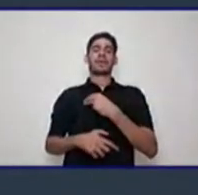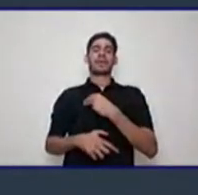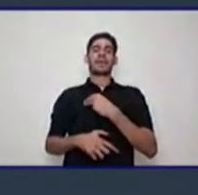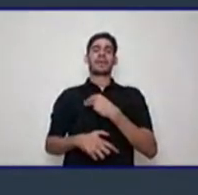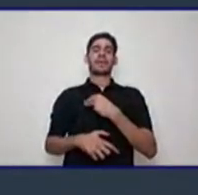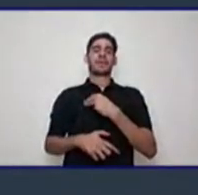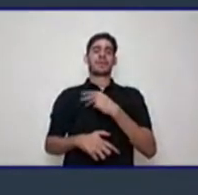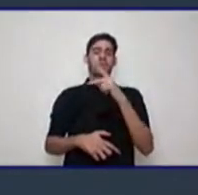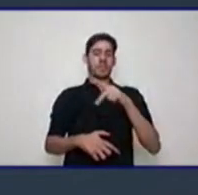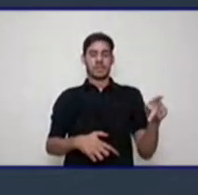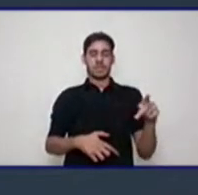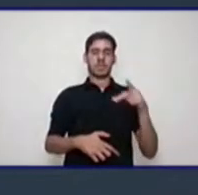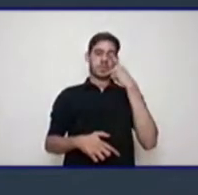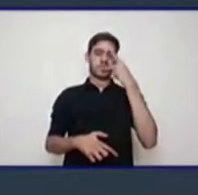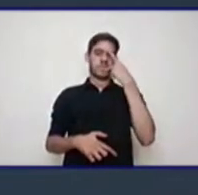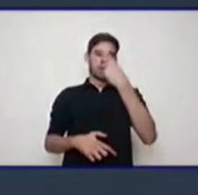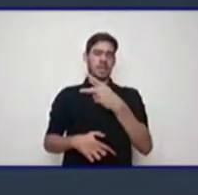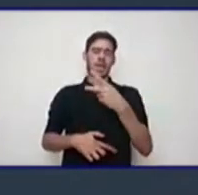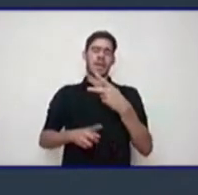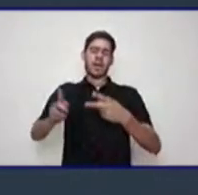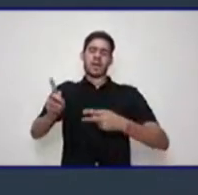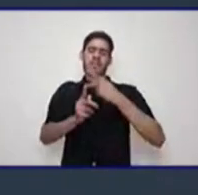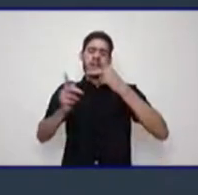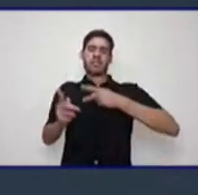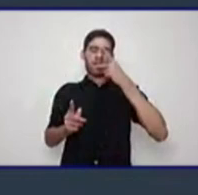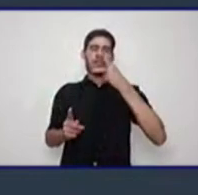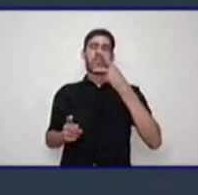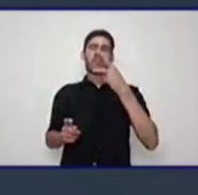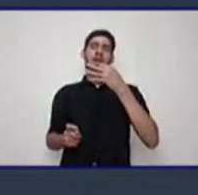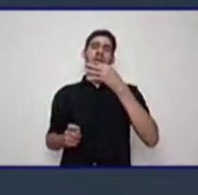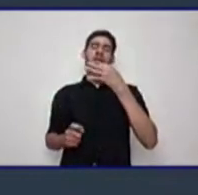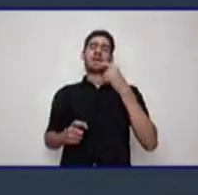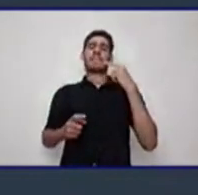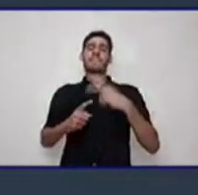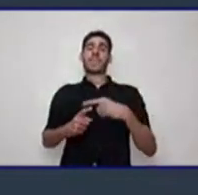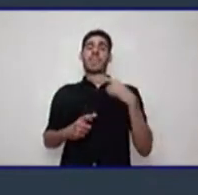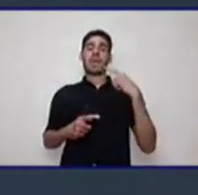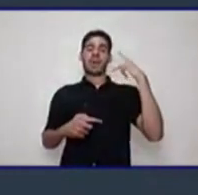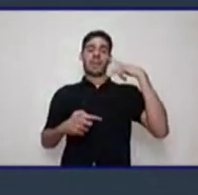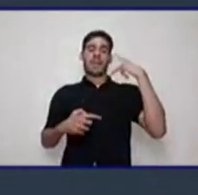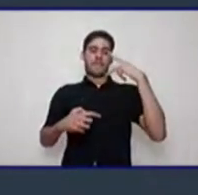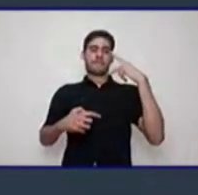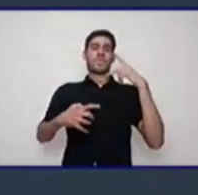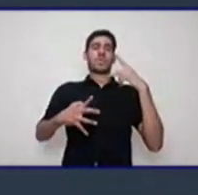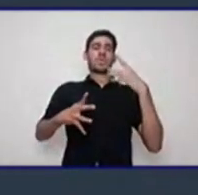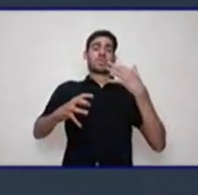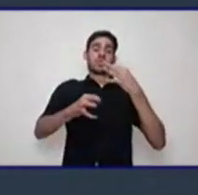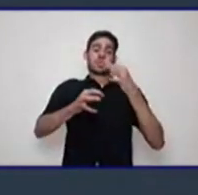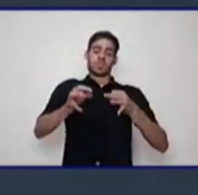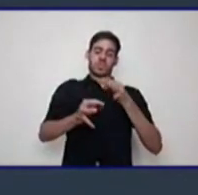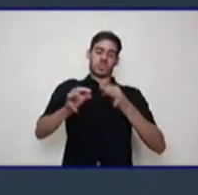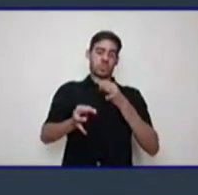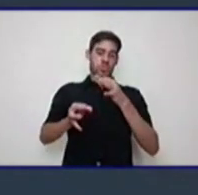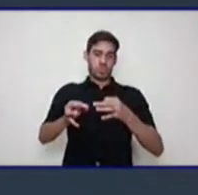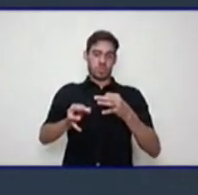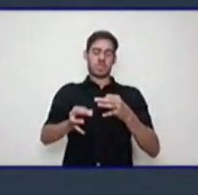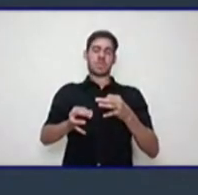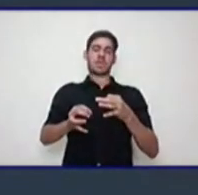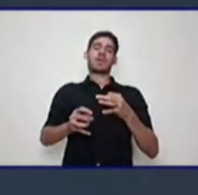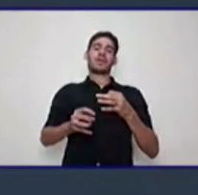presidente, com essas ponderações, sem falar na questão da política judiciária, né? Política